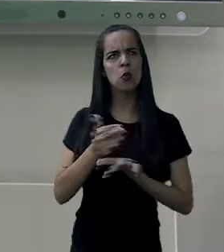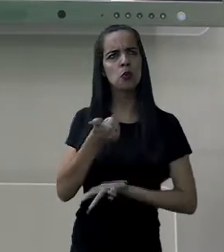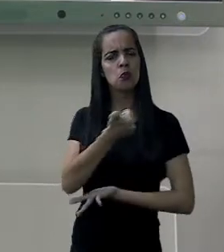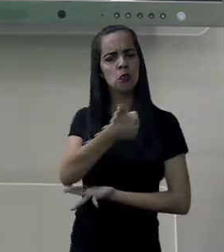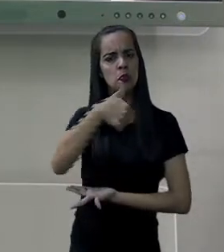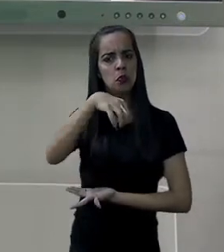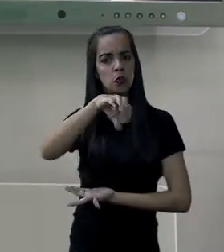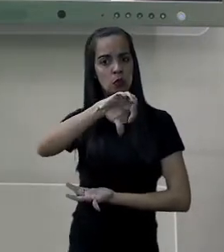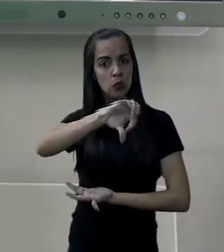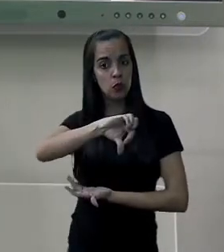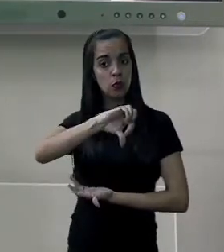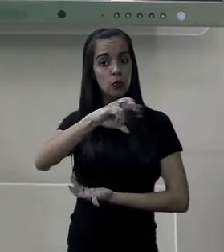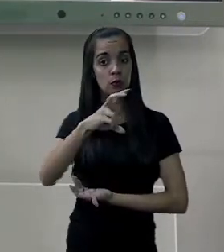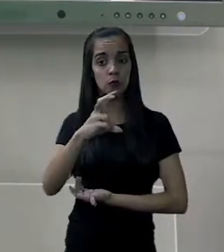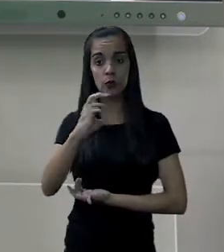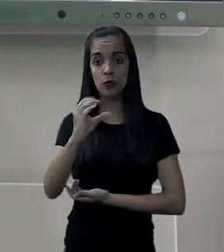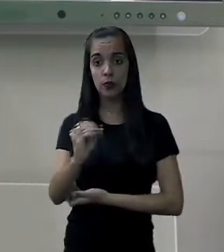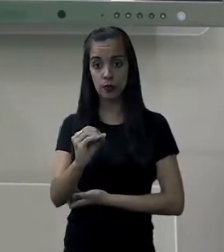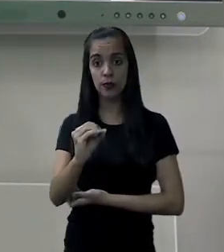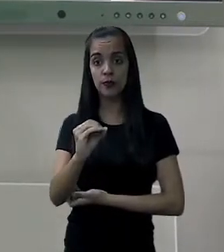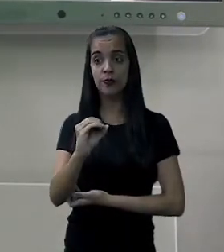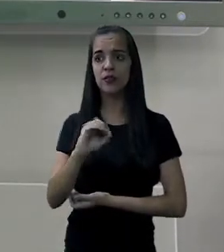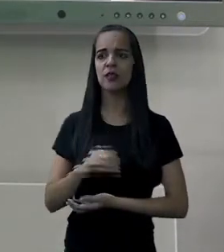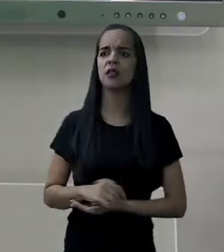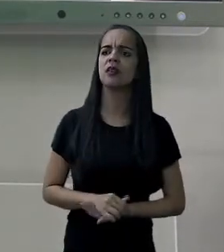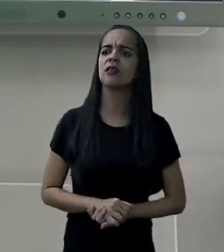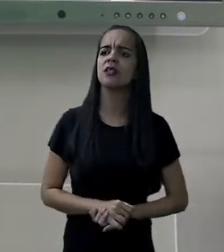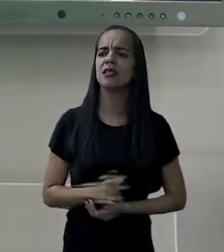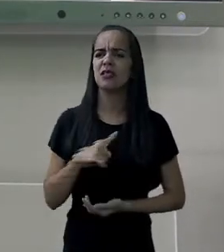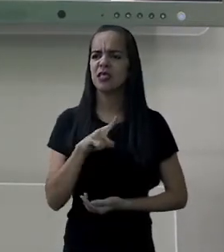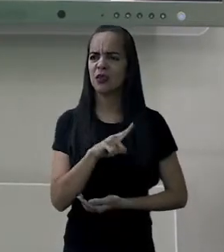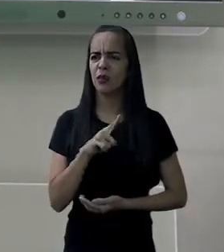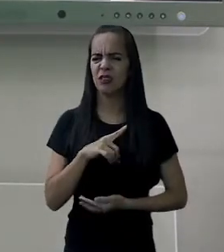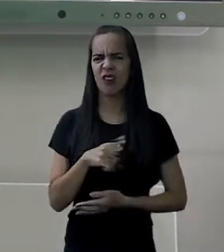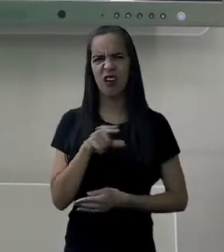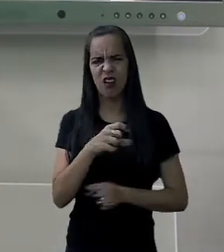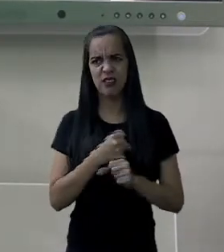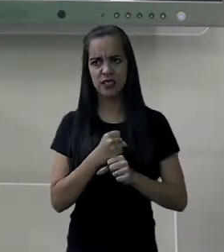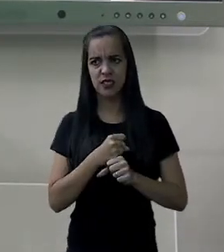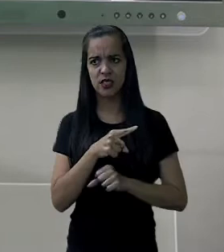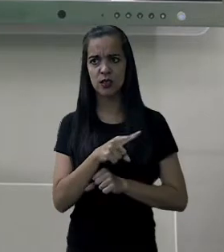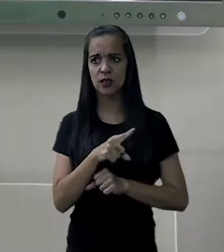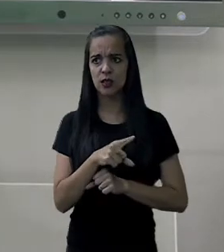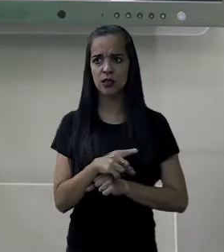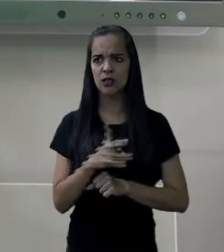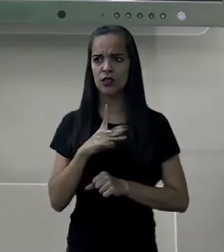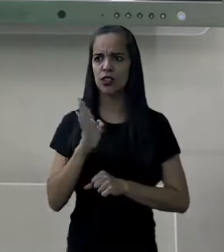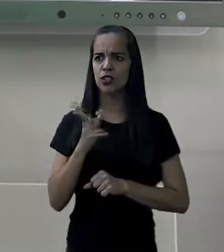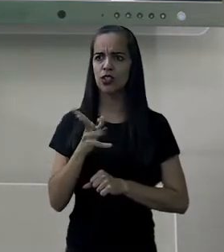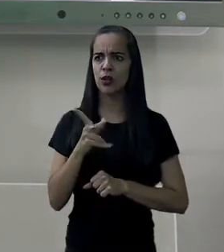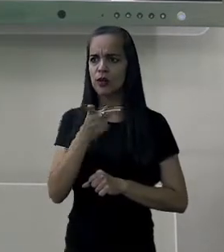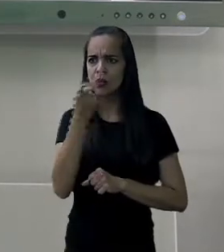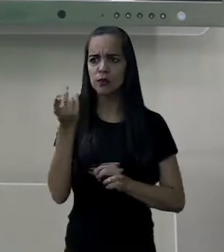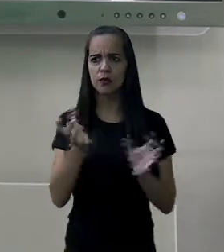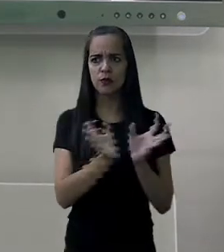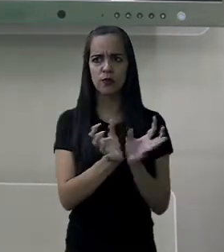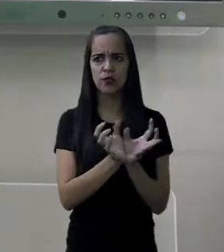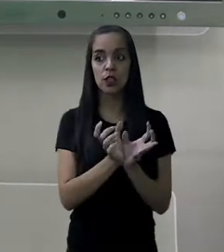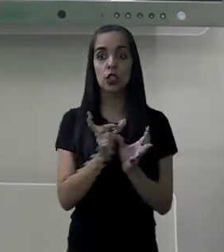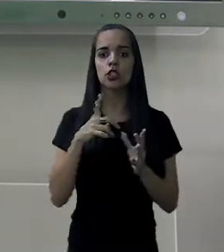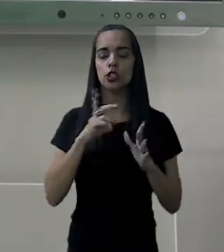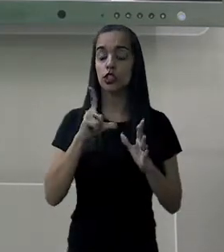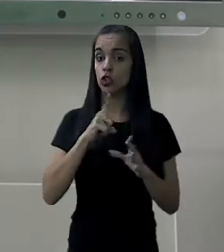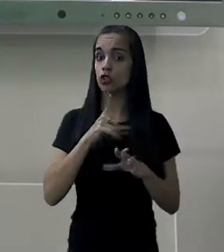1950. Mas desde 1950 ele já era composto pelos